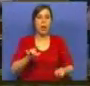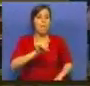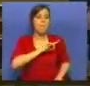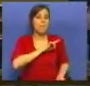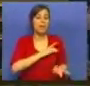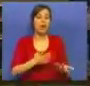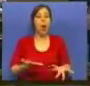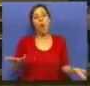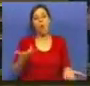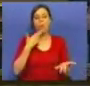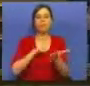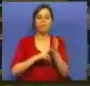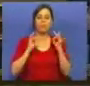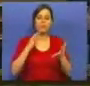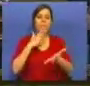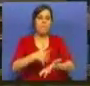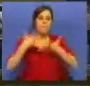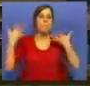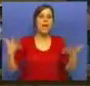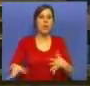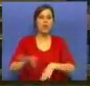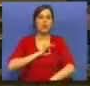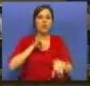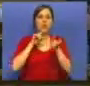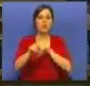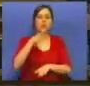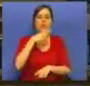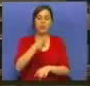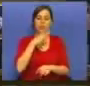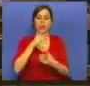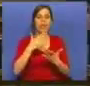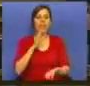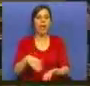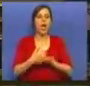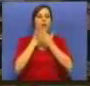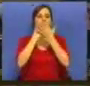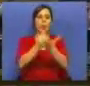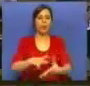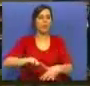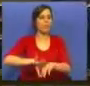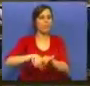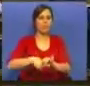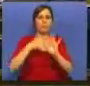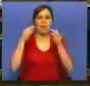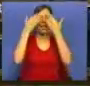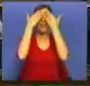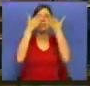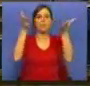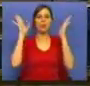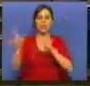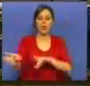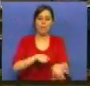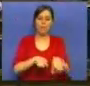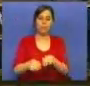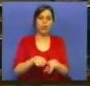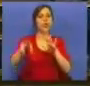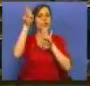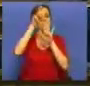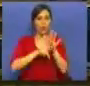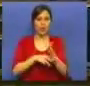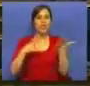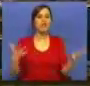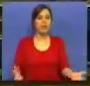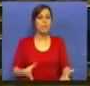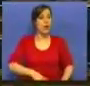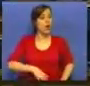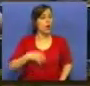privada, ou realmente a maioria dos seus deputados está a contribuir para a degradação da democracia política, do regime e